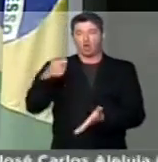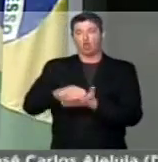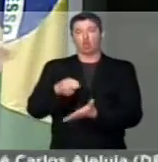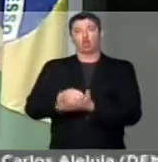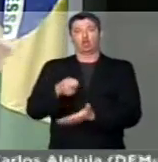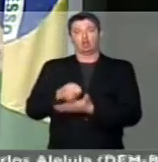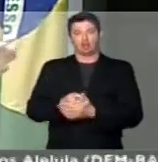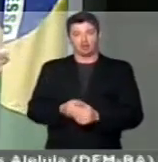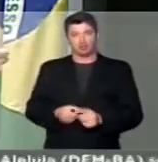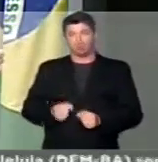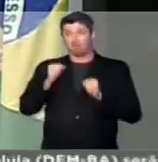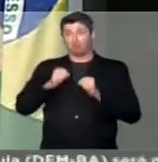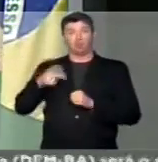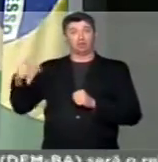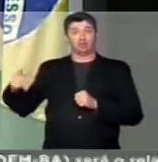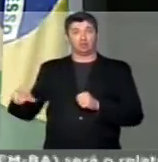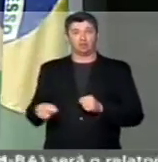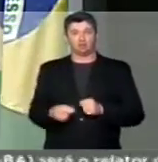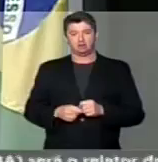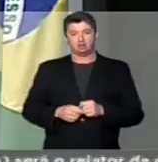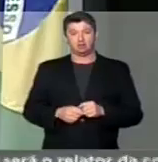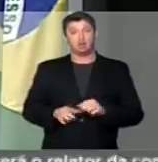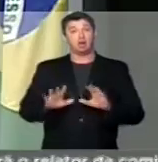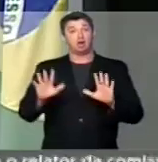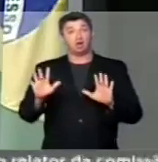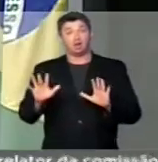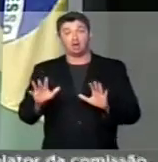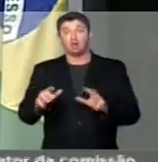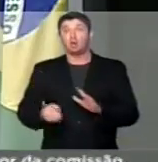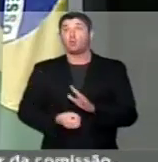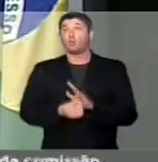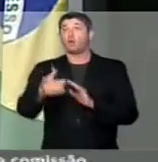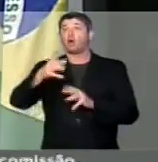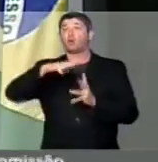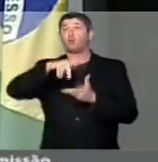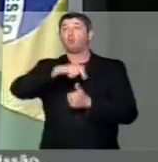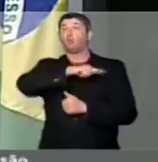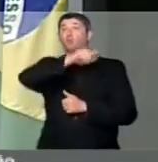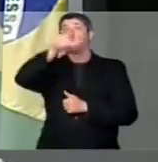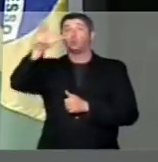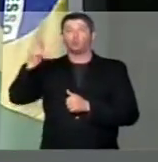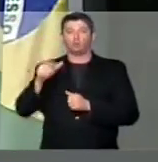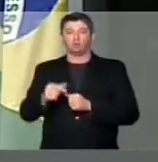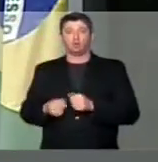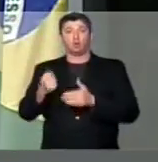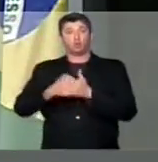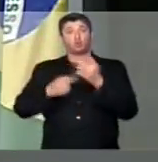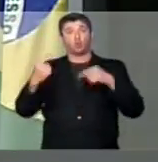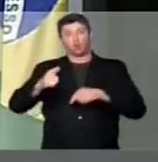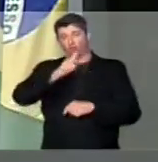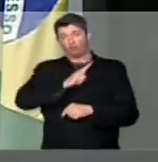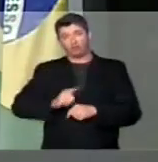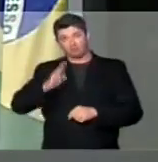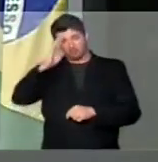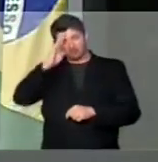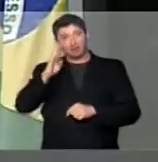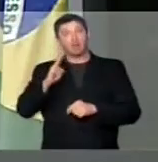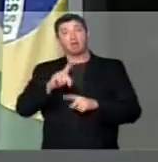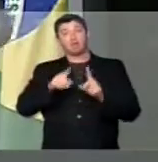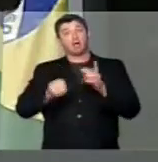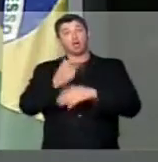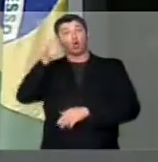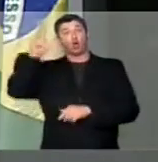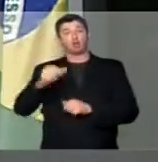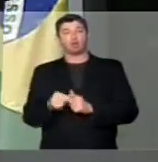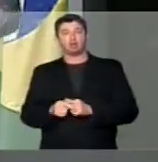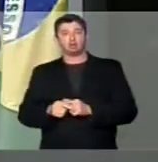autoritário, hegemônico. E quantos mundo afora não lutaram contra uma ditadura para fazer outra ditadura?